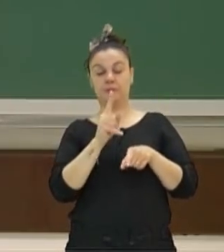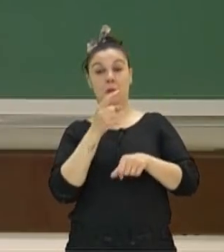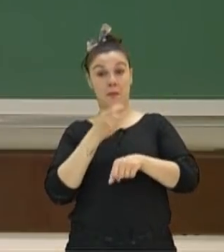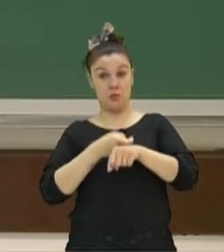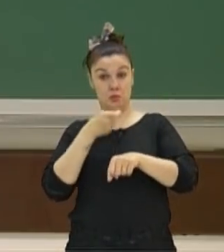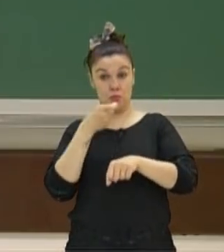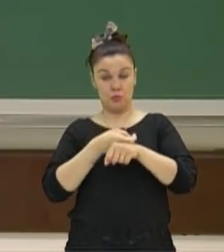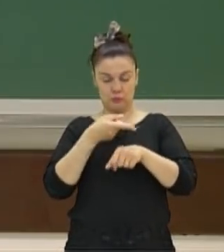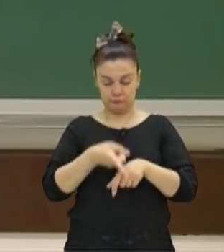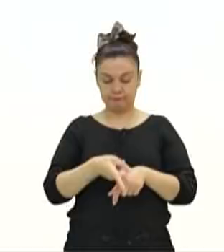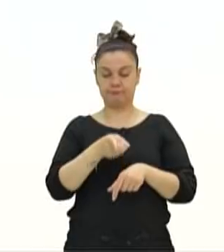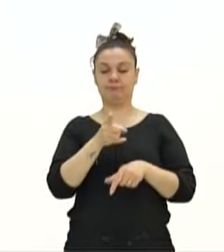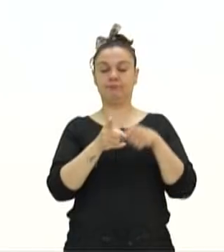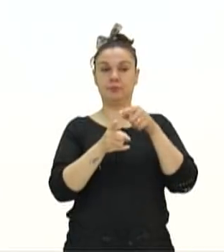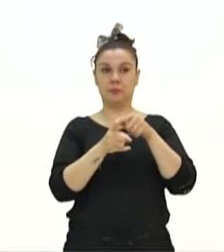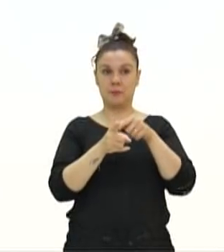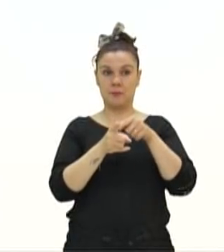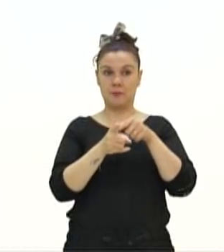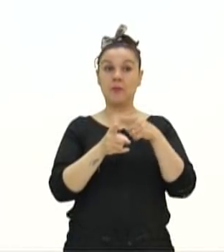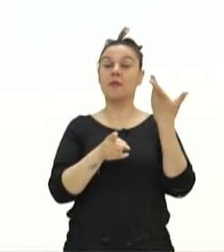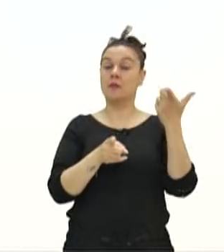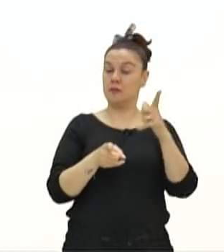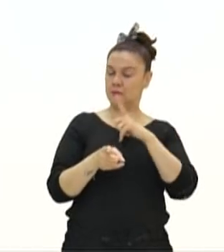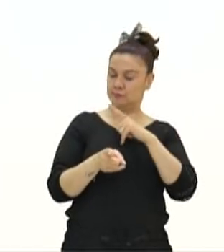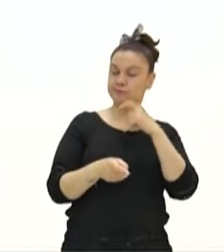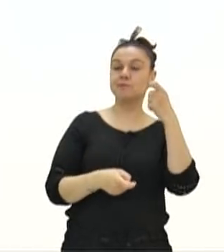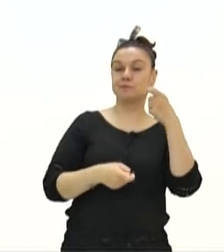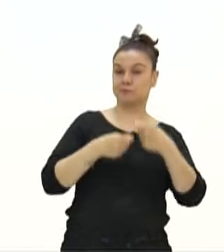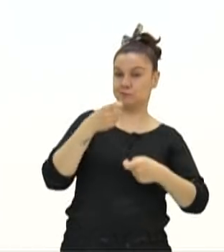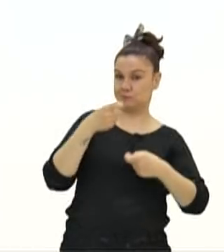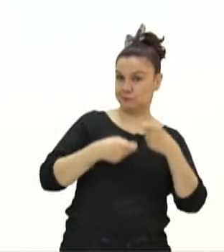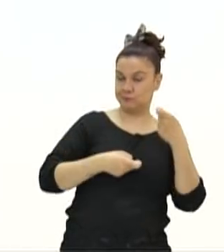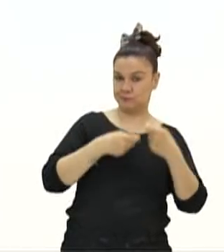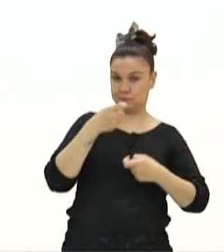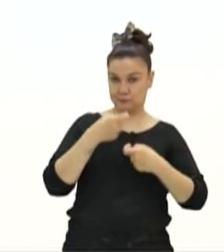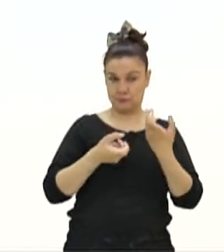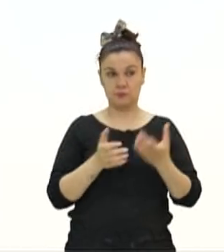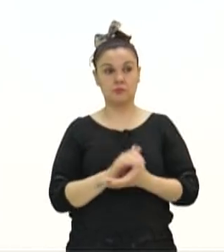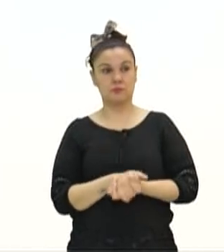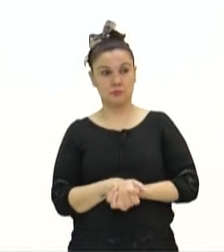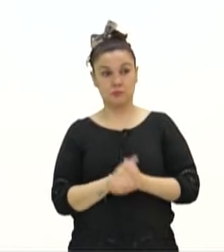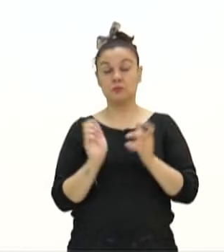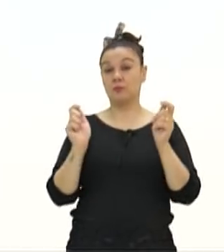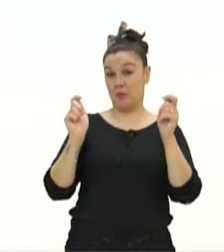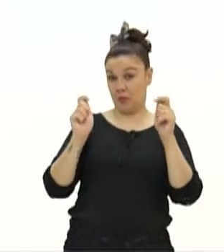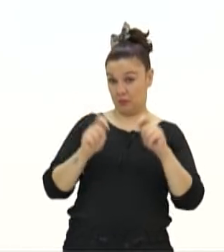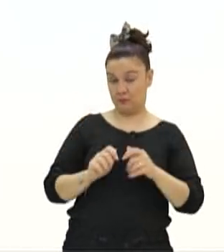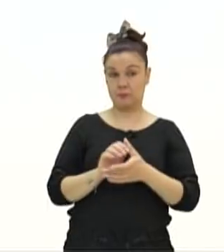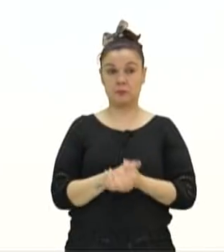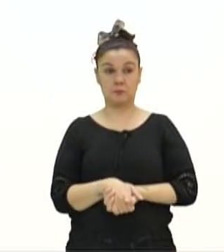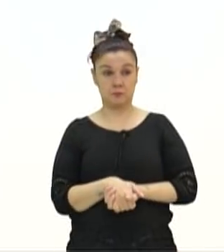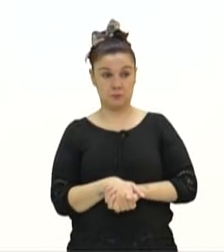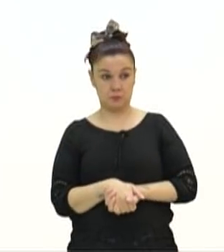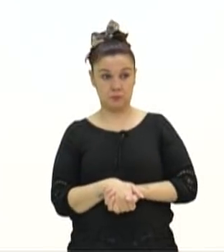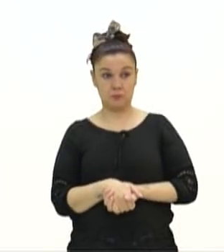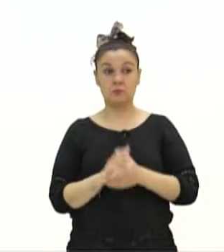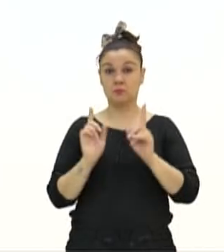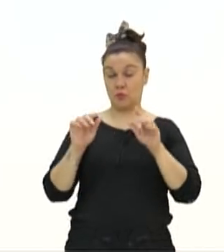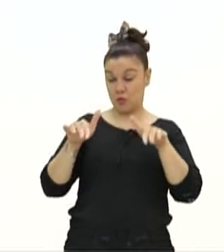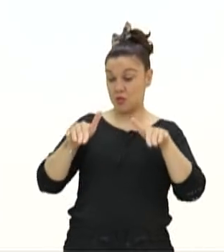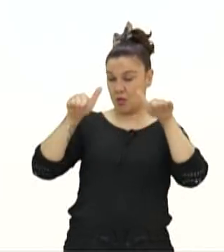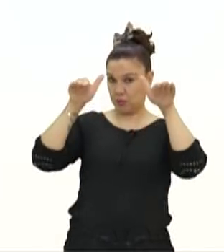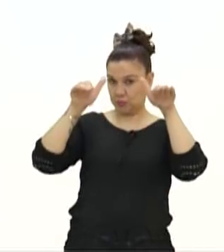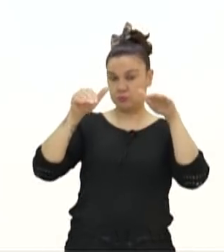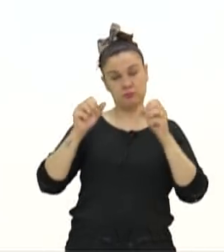rígido e ereto, aí sim é possível o ato sexual, a relação sexual, né, entre dois adultos, é